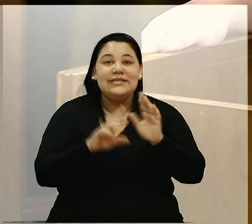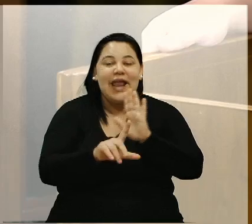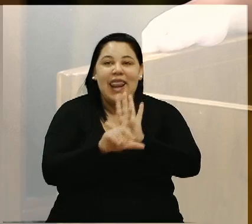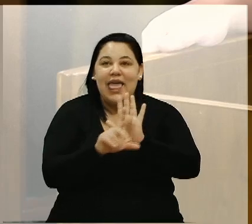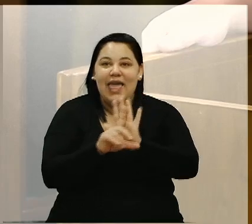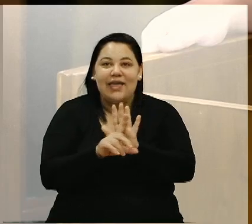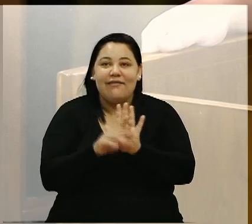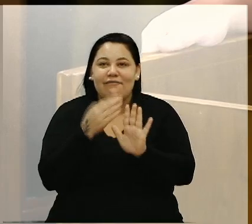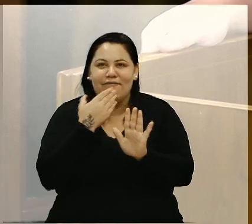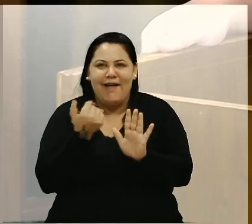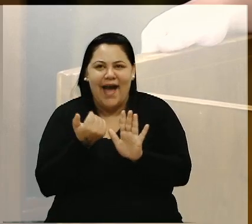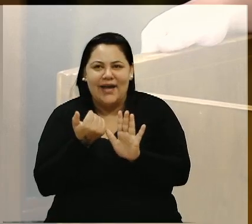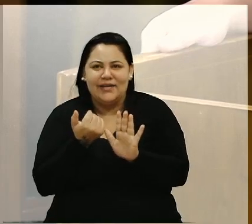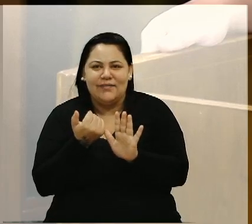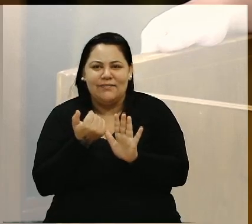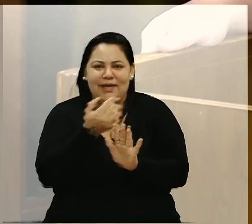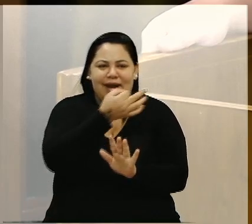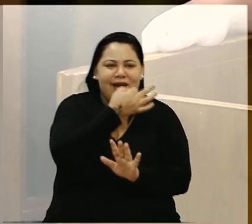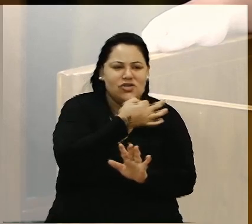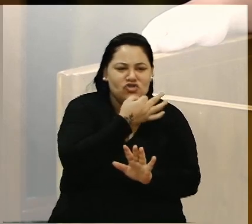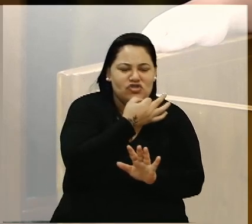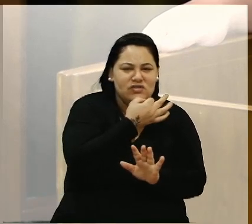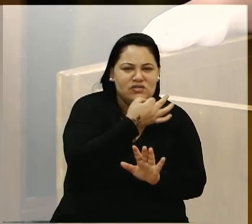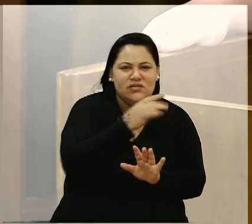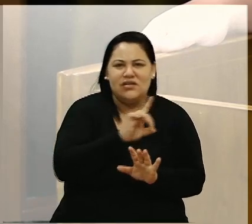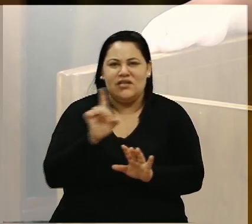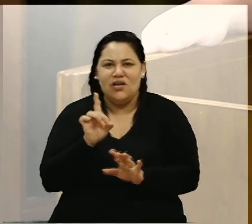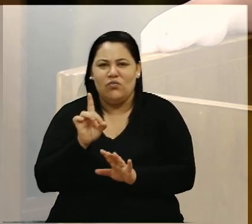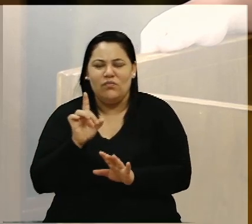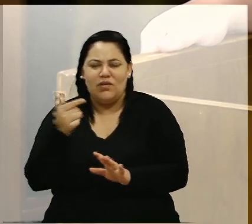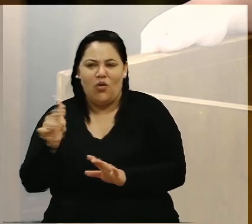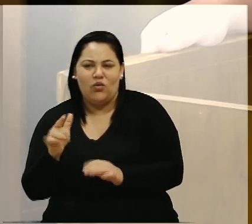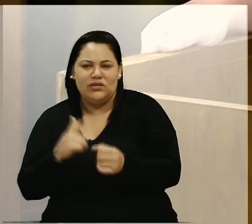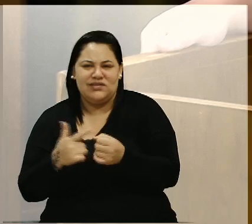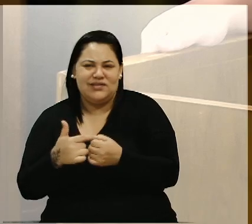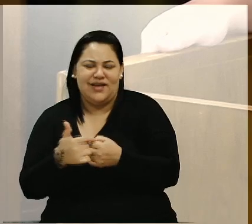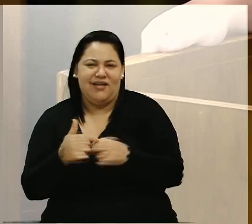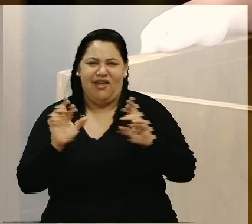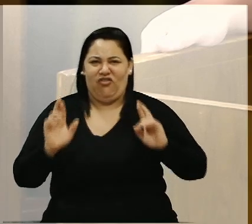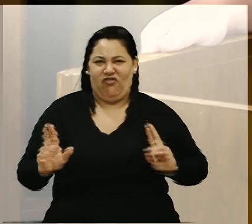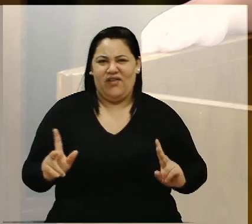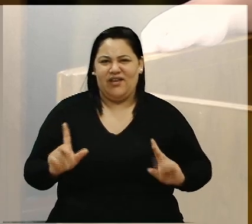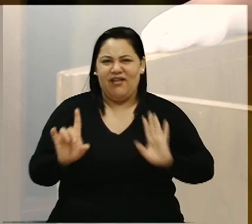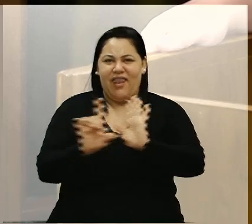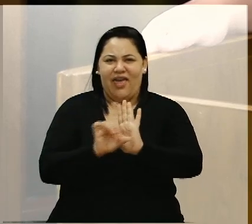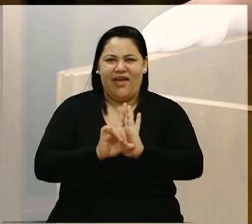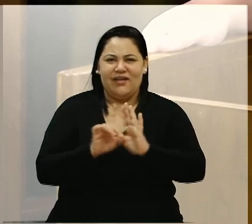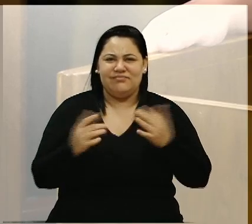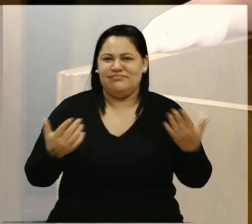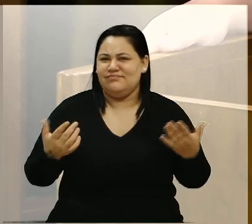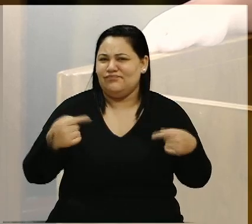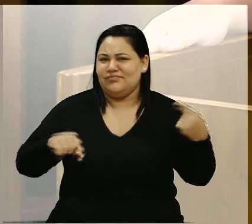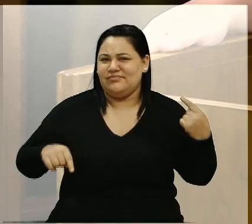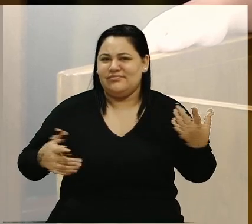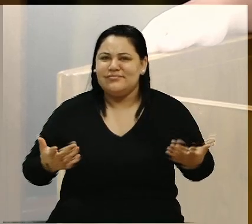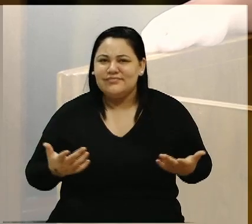vale talvez para Caxias e não para Chapecó? Ela é diferente? Não dá para